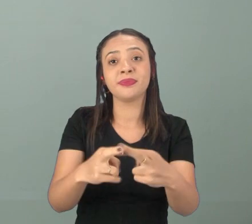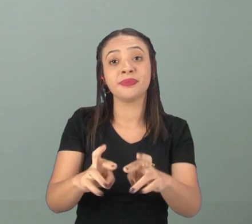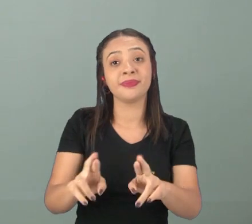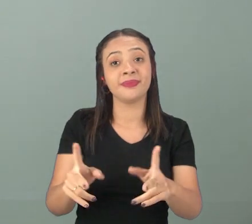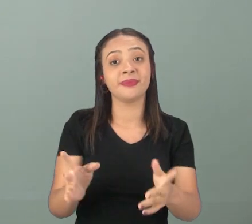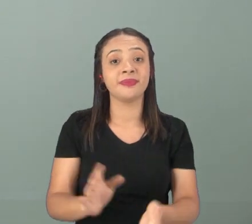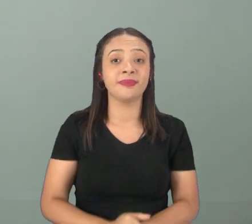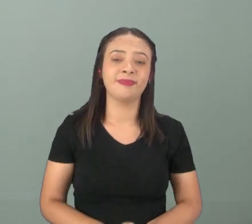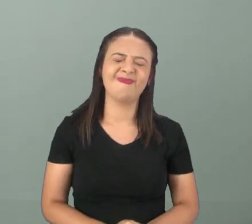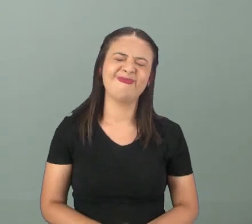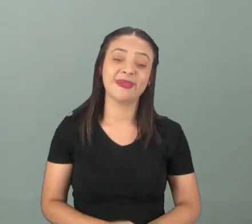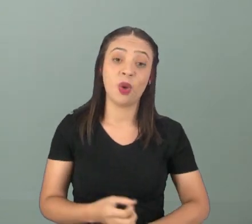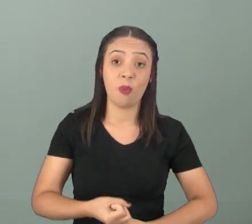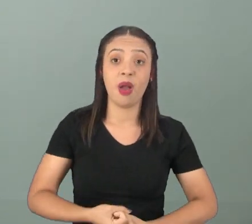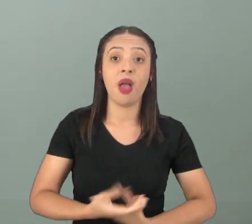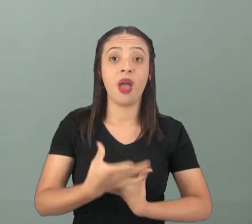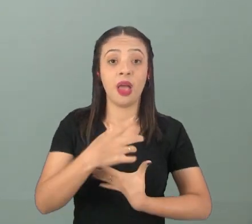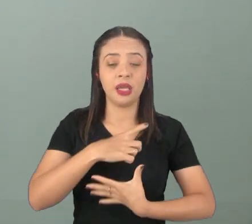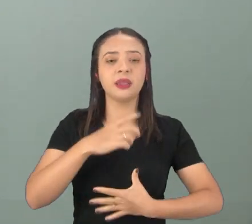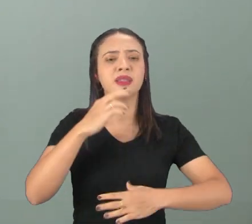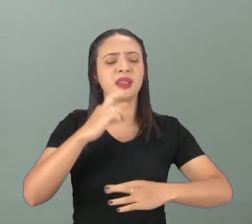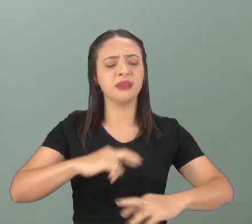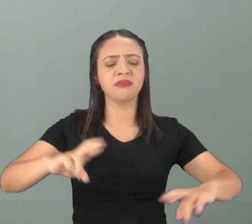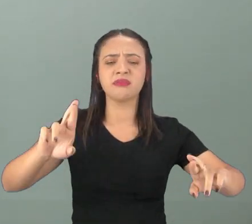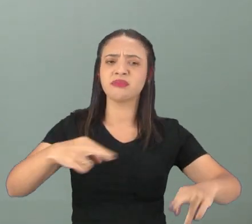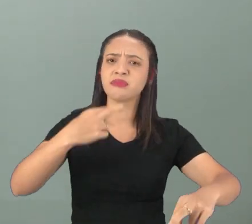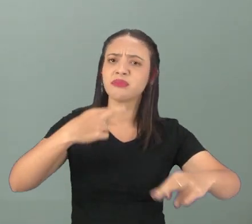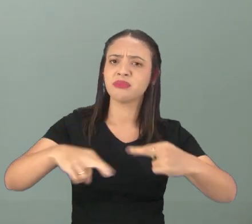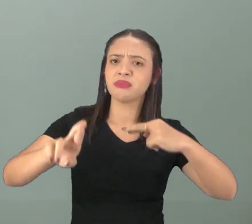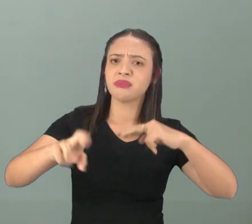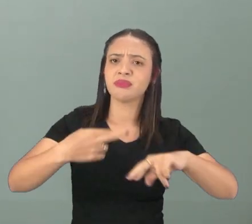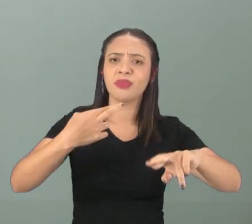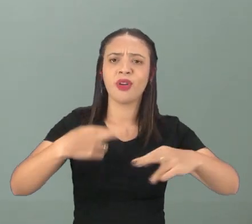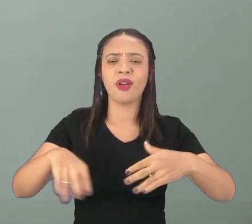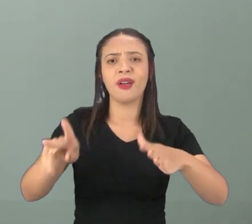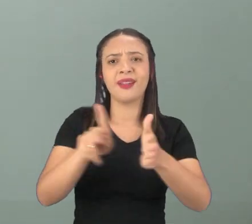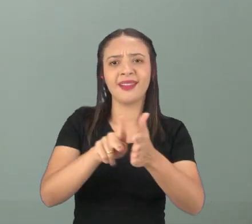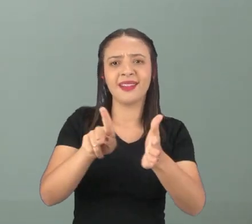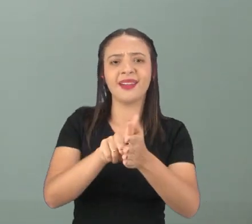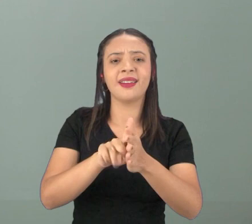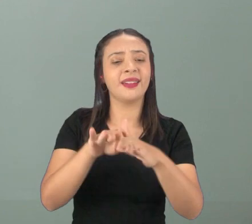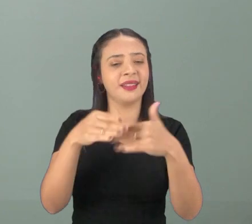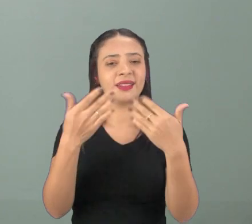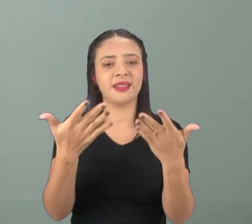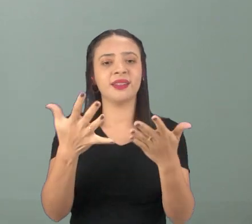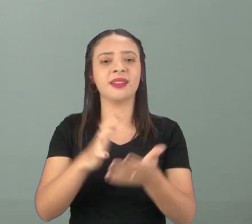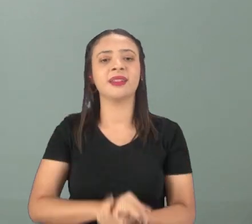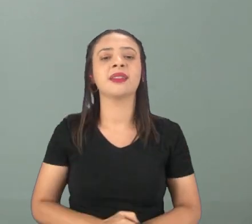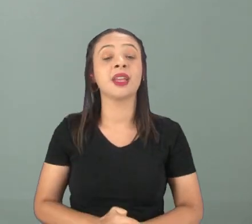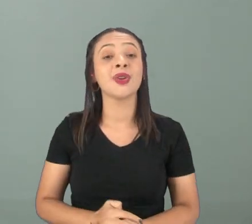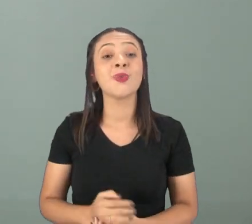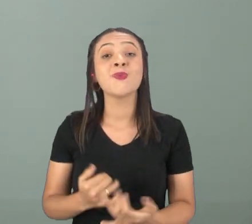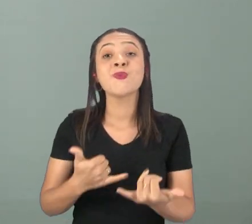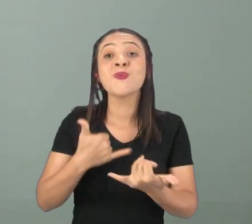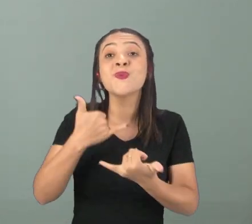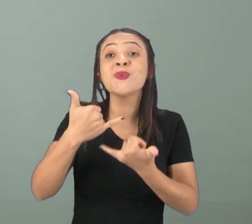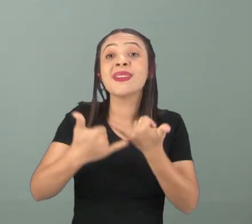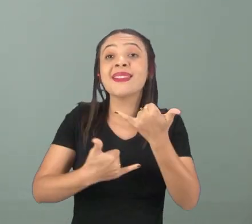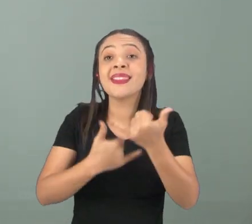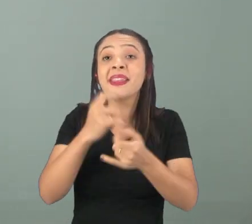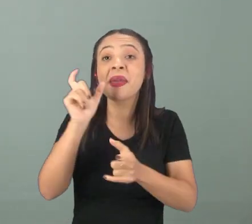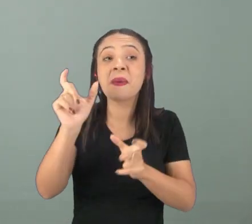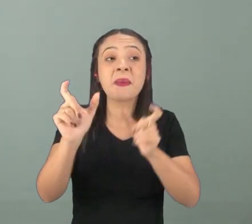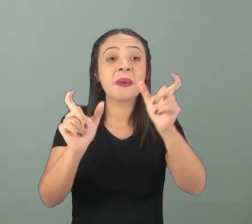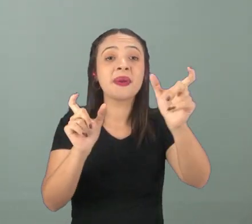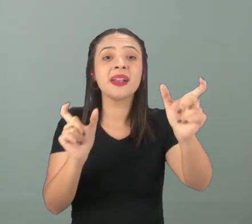Então, poemas, lembrando, ele tem essa melodia, ele tem esses ritmos, rimas, e eu brinco com as palavras, né? E